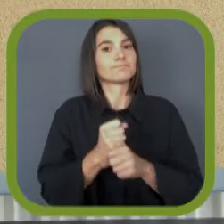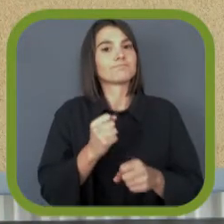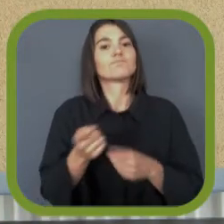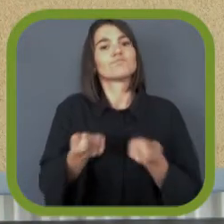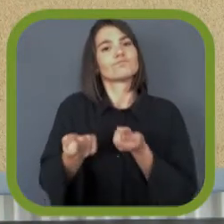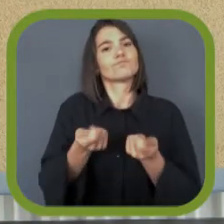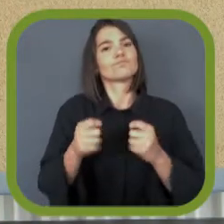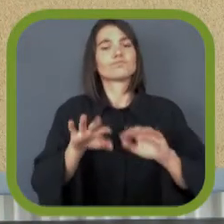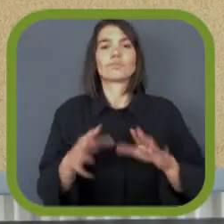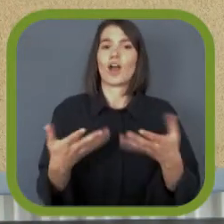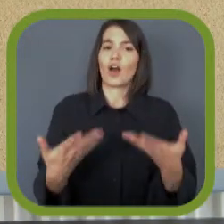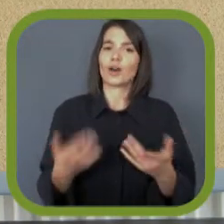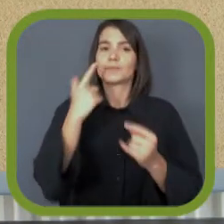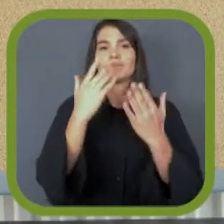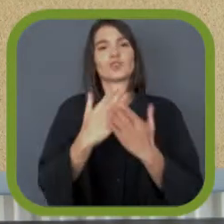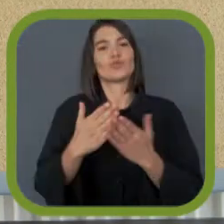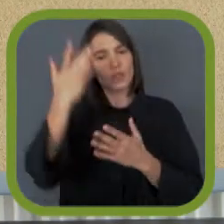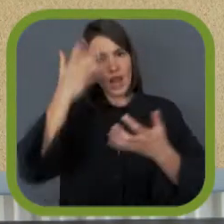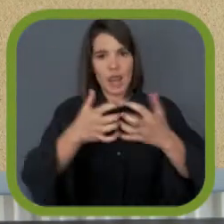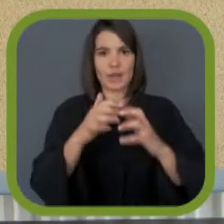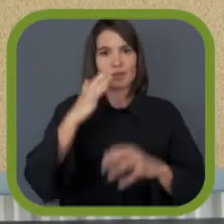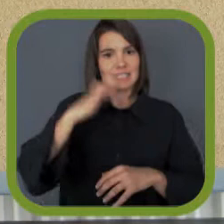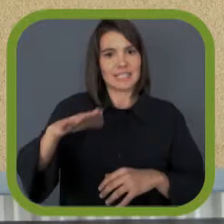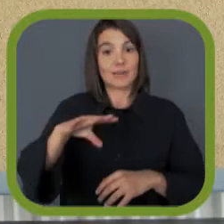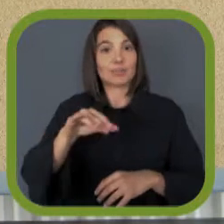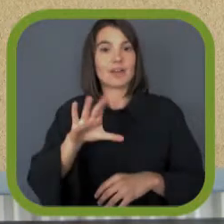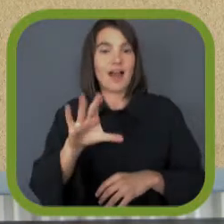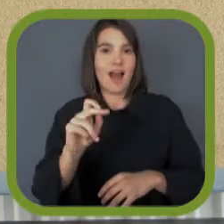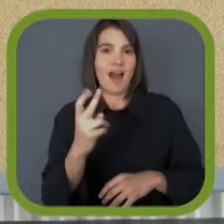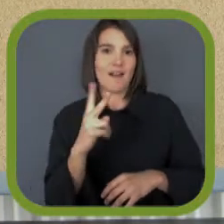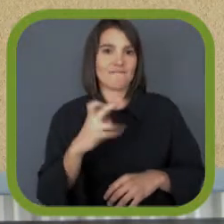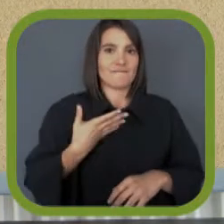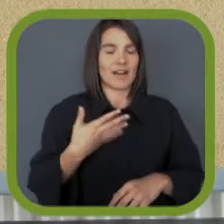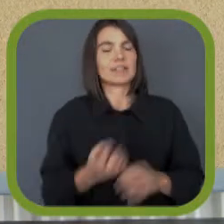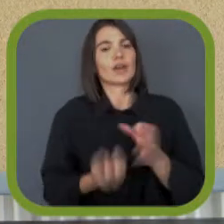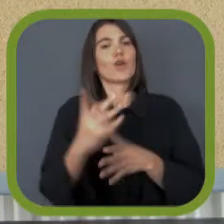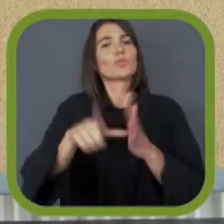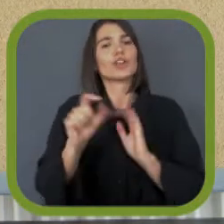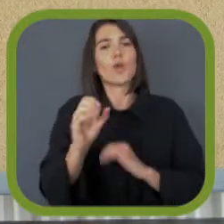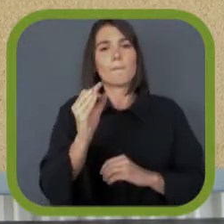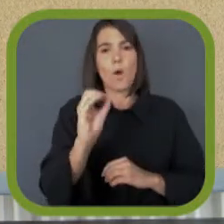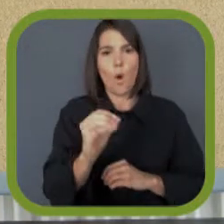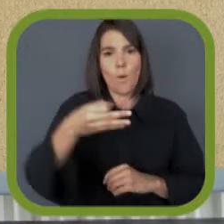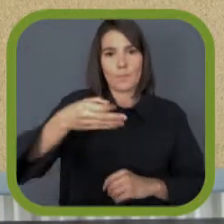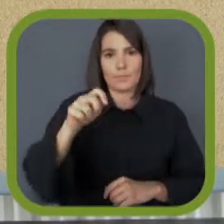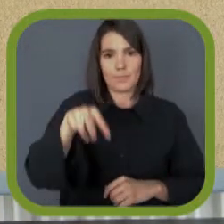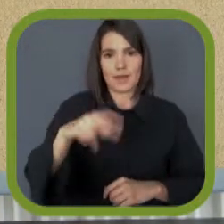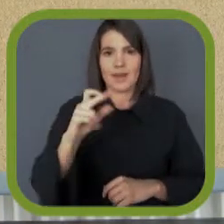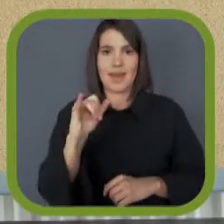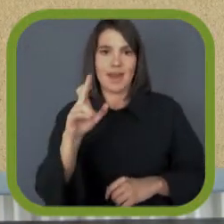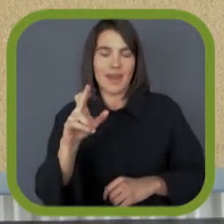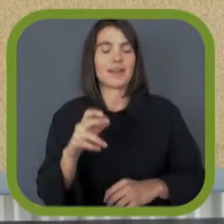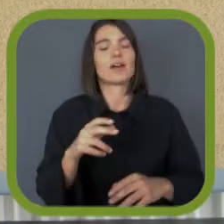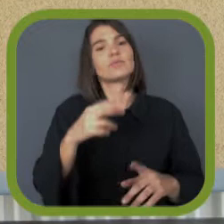Começou por trabalhar em gestão, mas hoje em dia estuda neurociência em Harvard. Criou o projeto Open Air para dar resposta